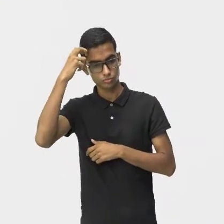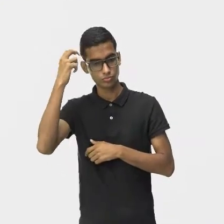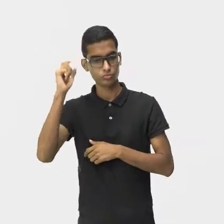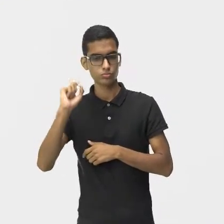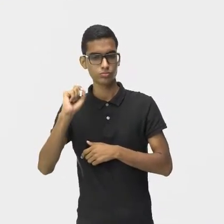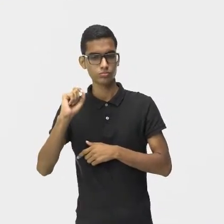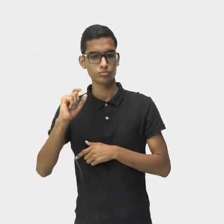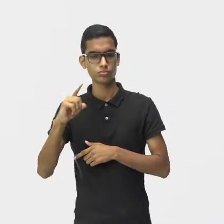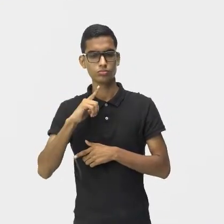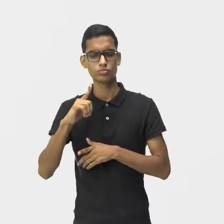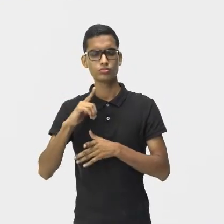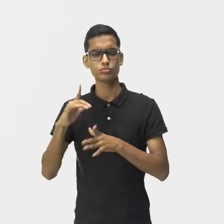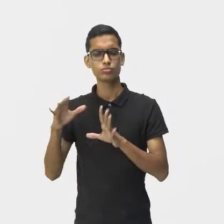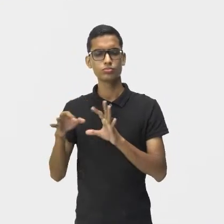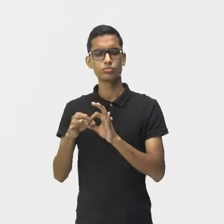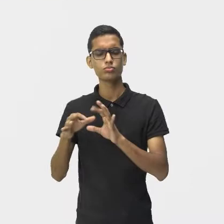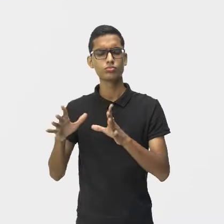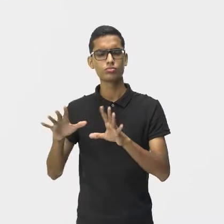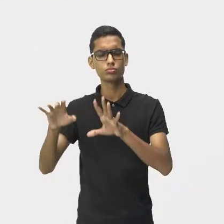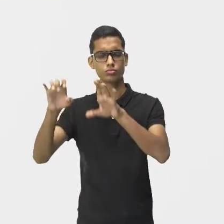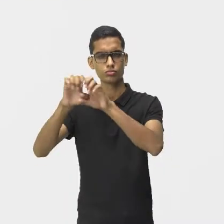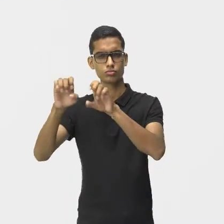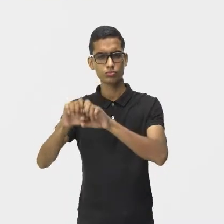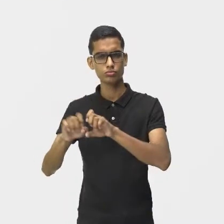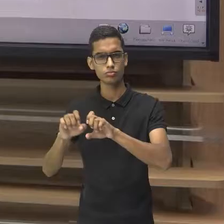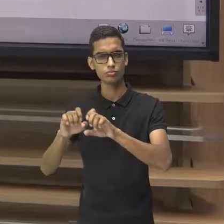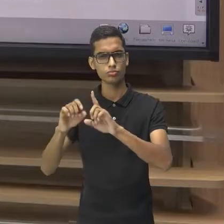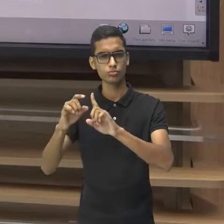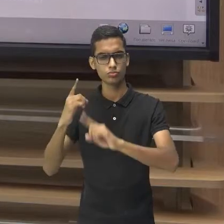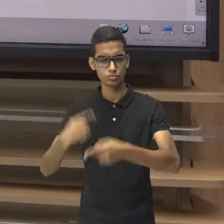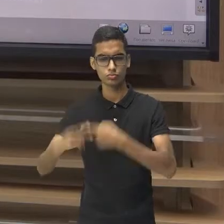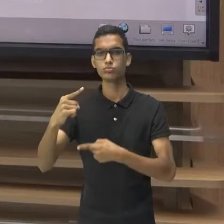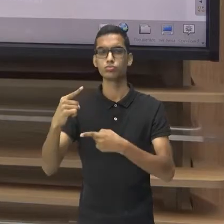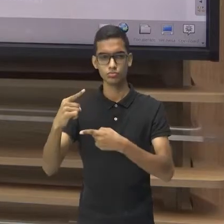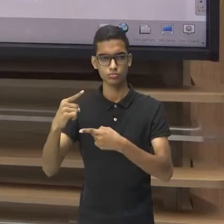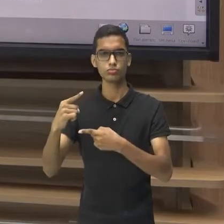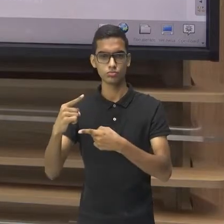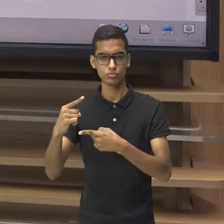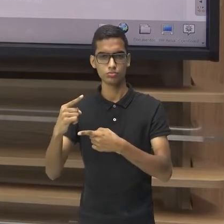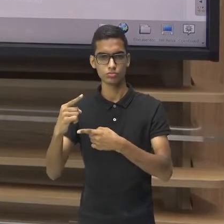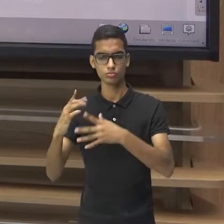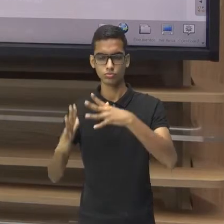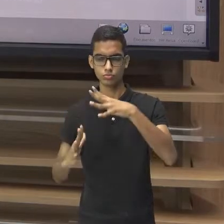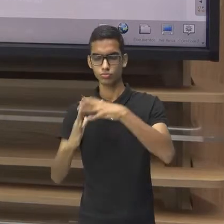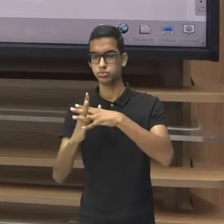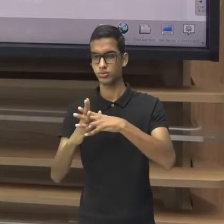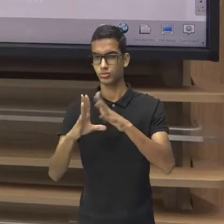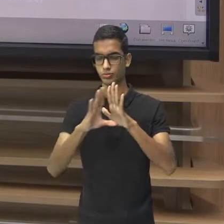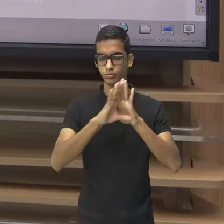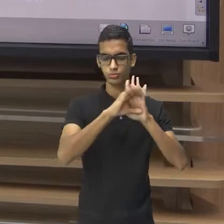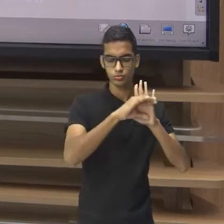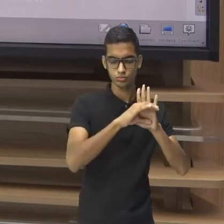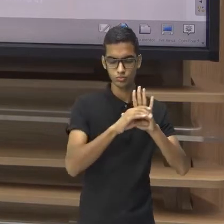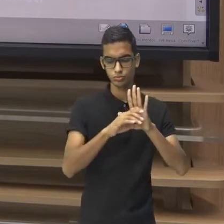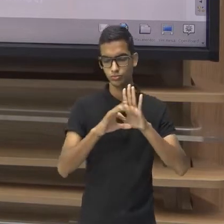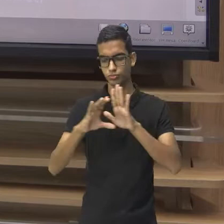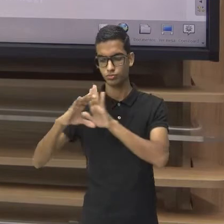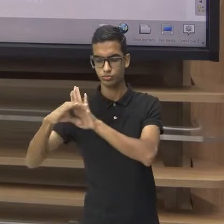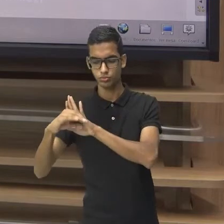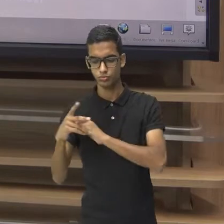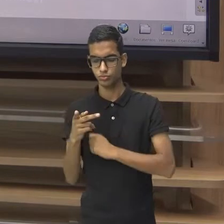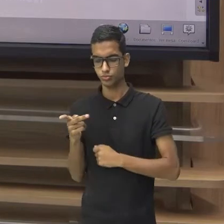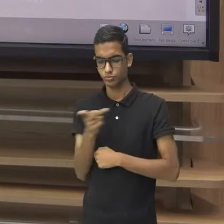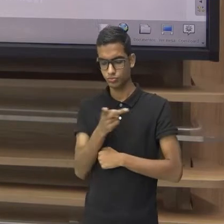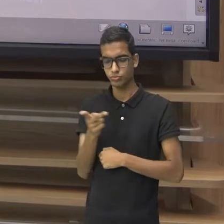superestrutura. Estrutura e superestrutura também são conceitos que nós já trabalhamos quando